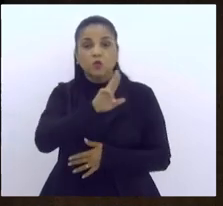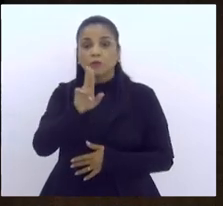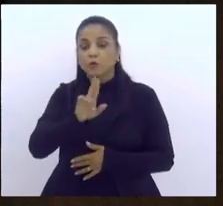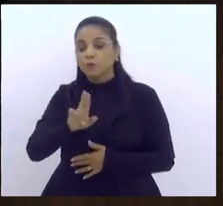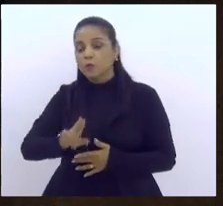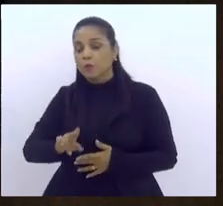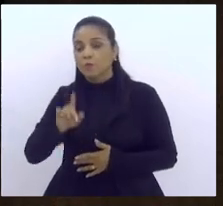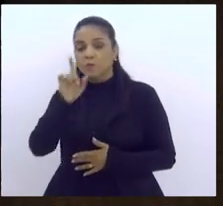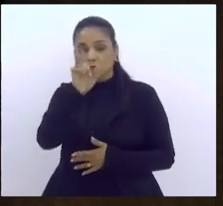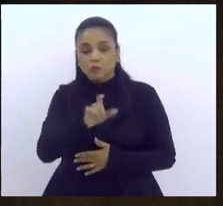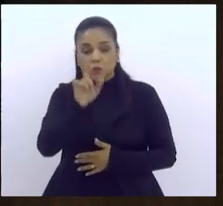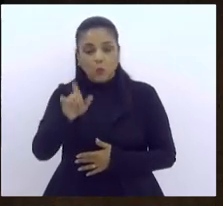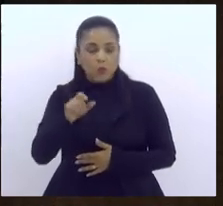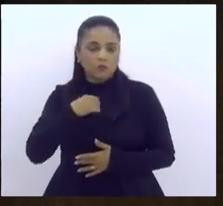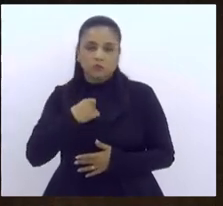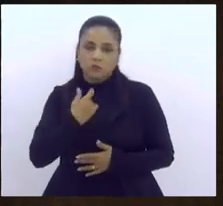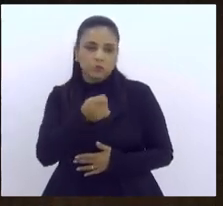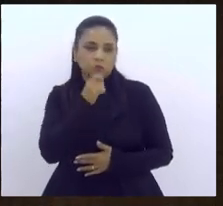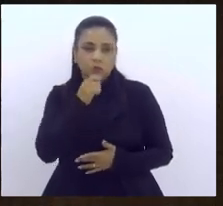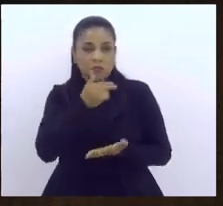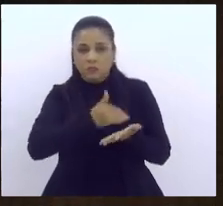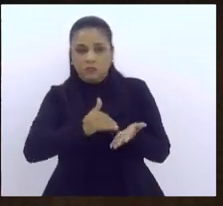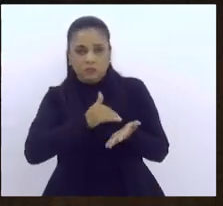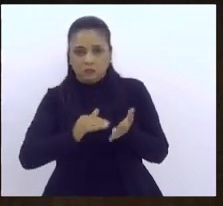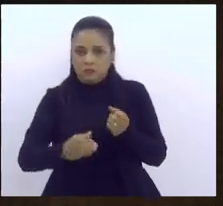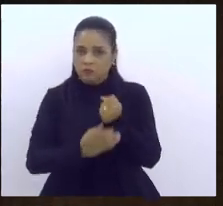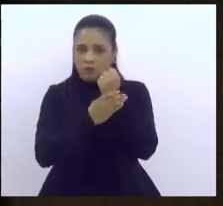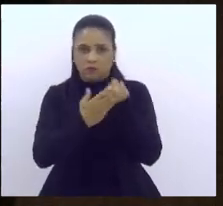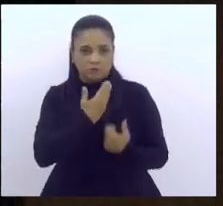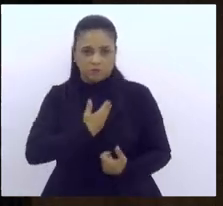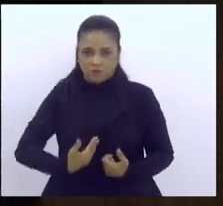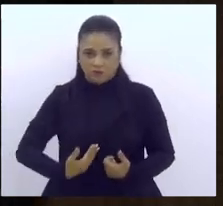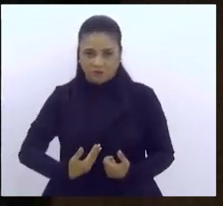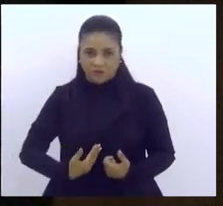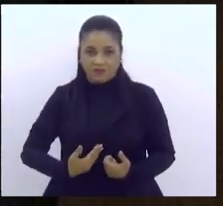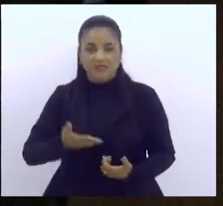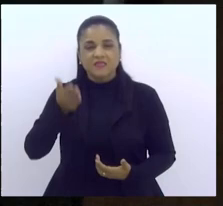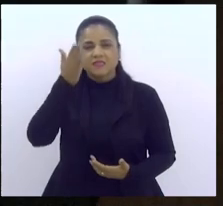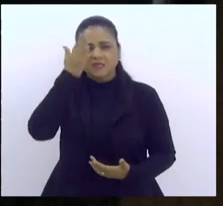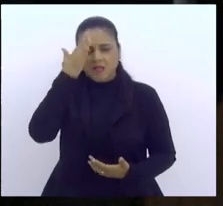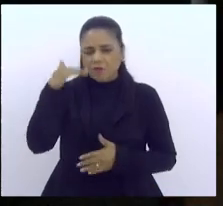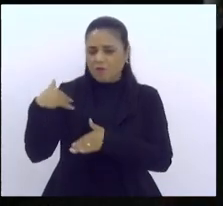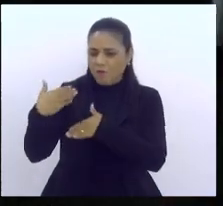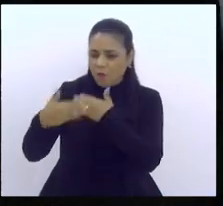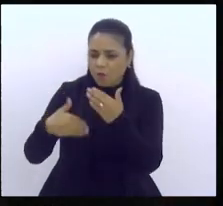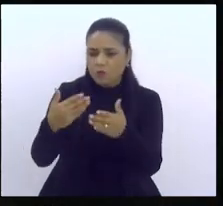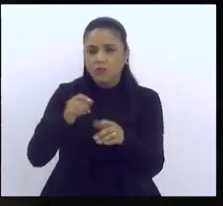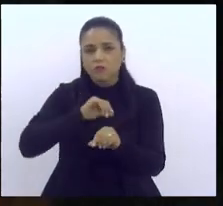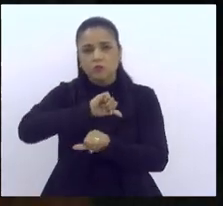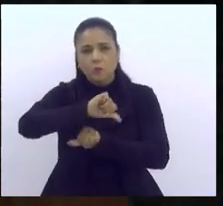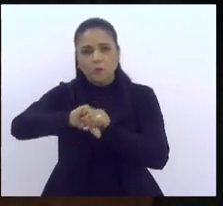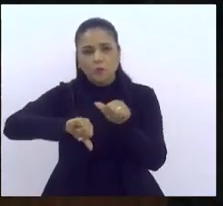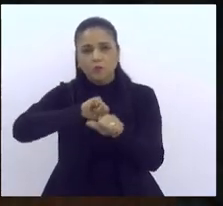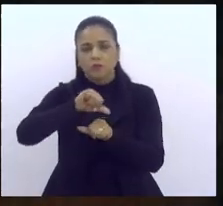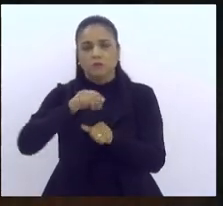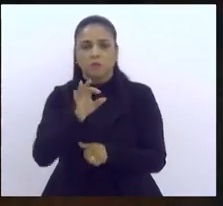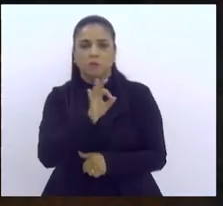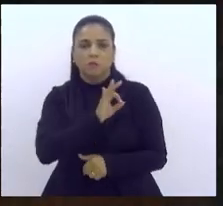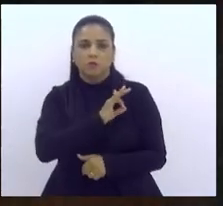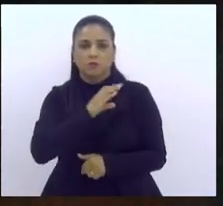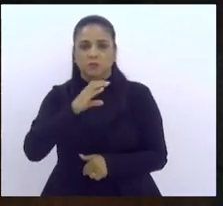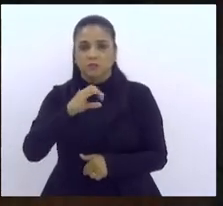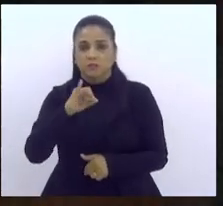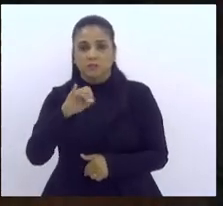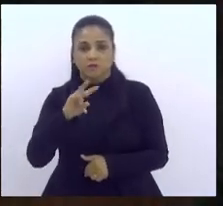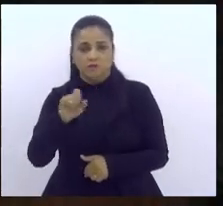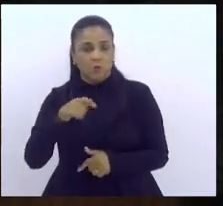muito embora não tenha uma Secretaria de Segurança Pública. A gente sabe como foi agora o processo de mudança na Polícia Civil. Eu não tenho nada contra a